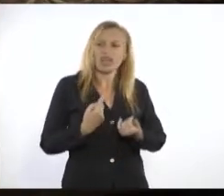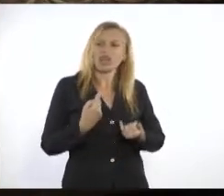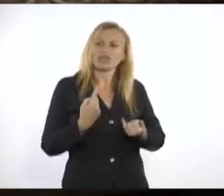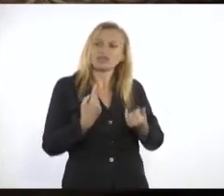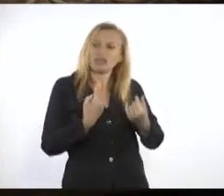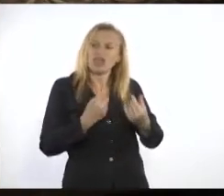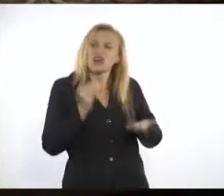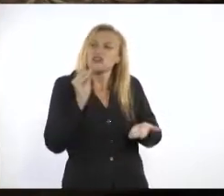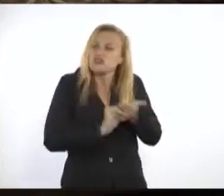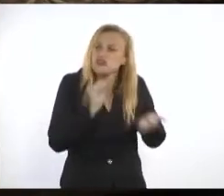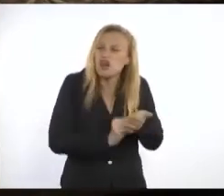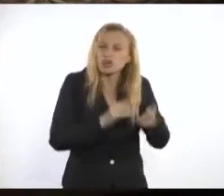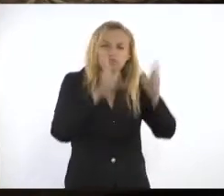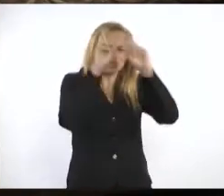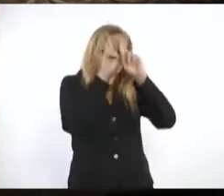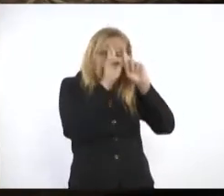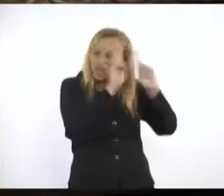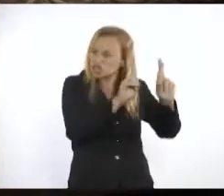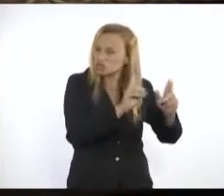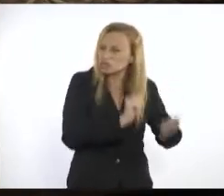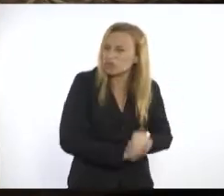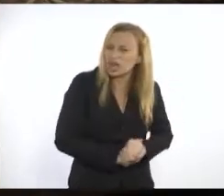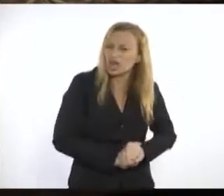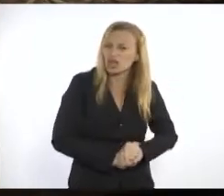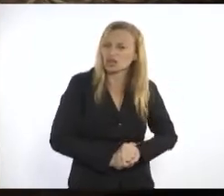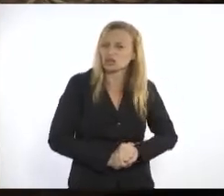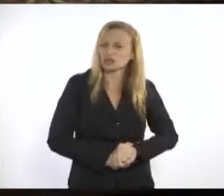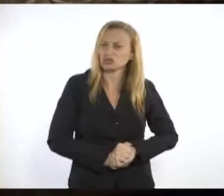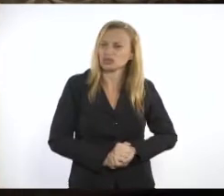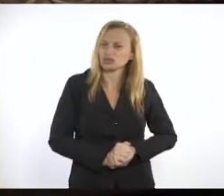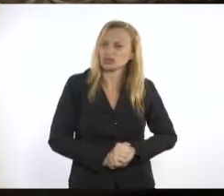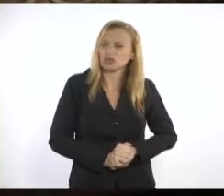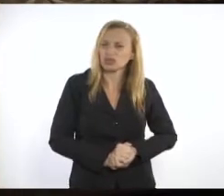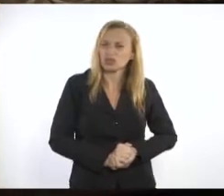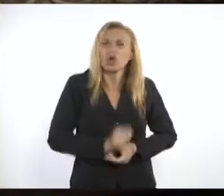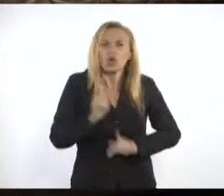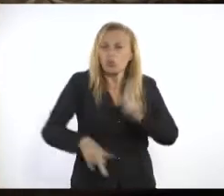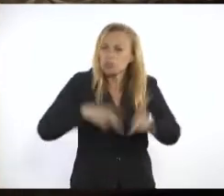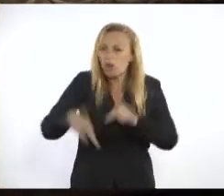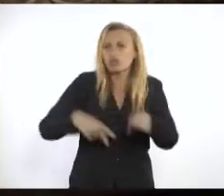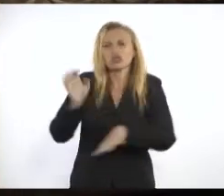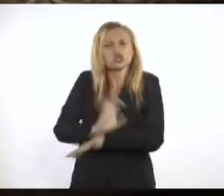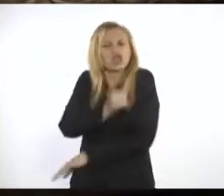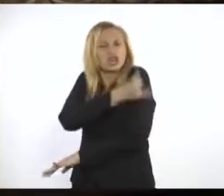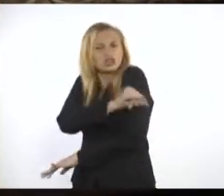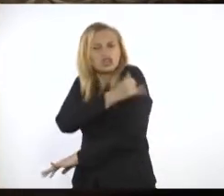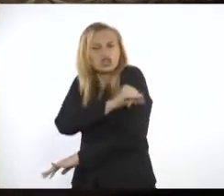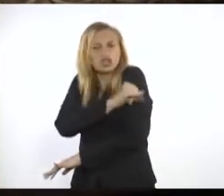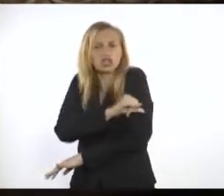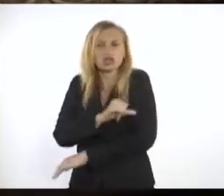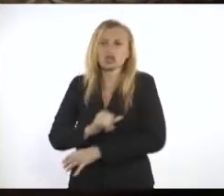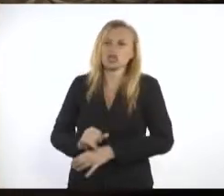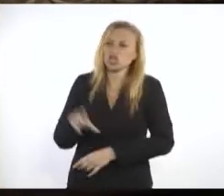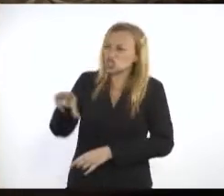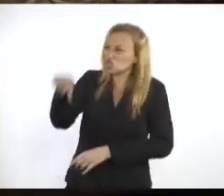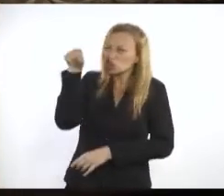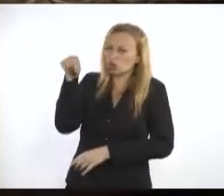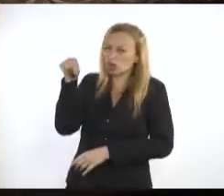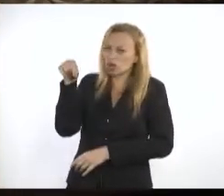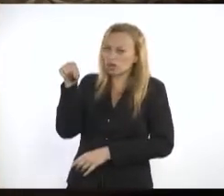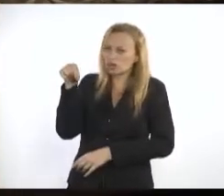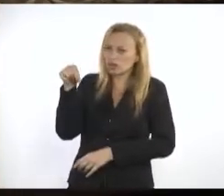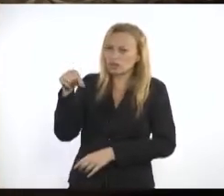uma falta de respeito, um desprestígio à população do estado do Rio de Janeiro que o elegeu para estar nesse